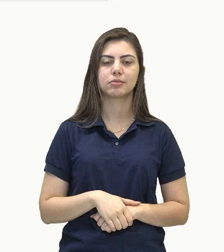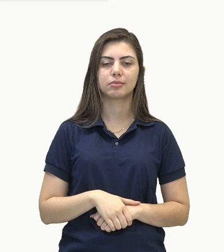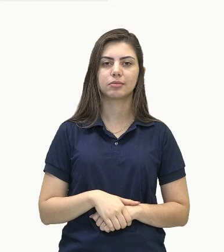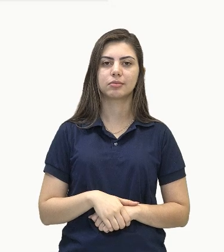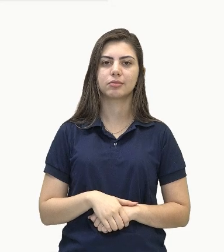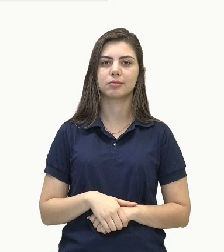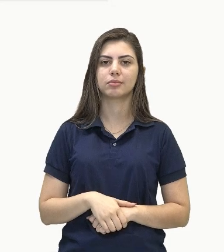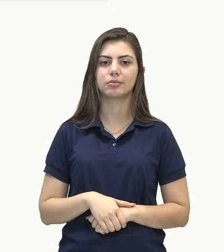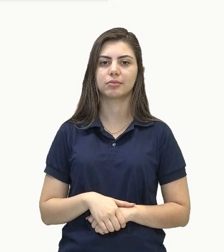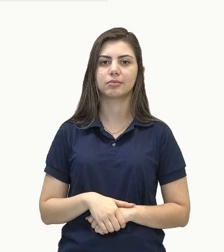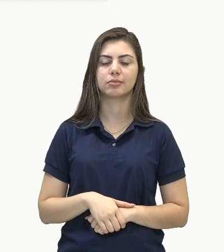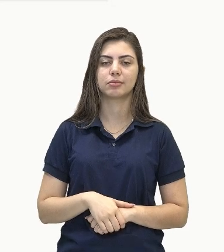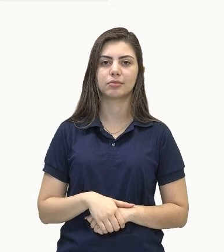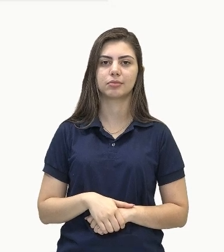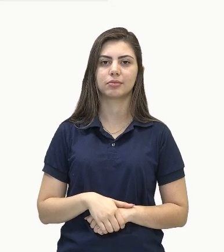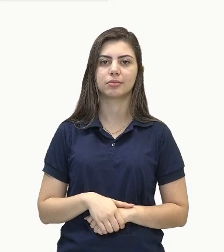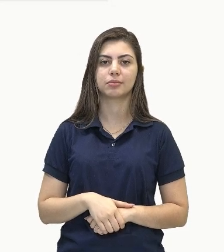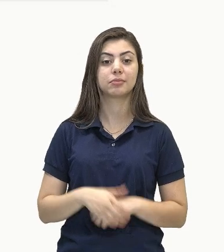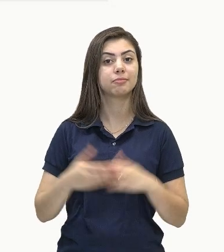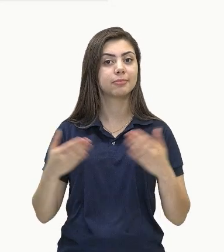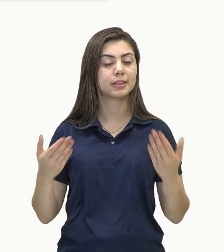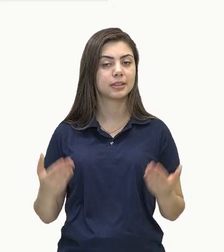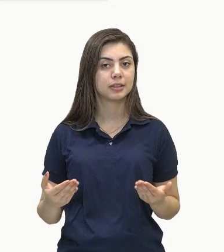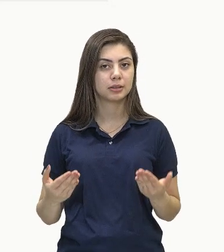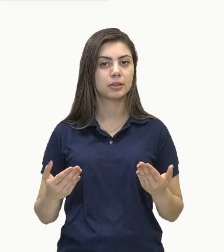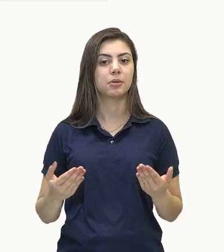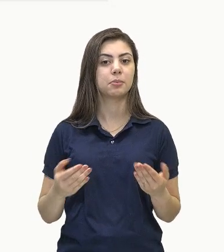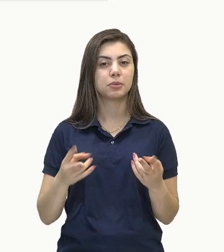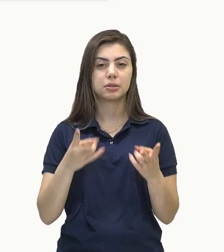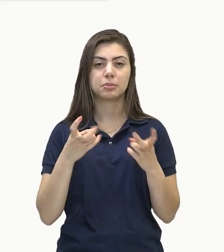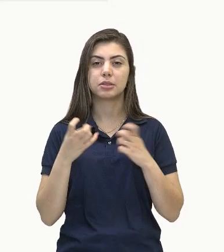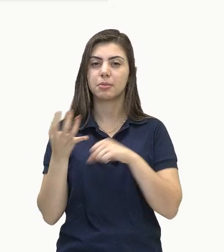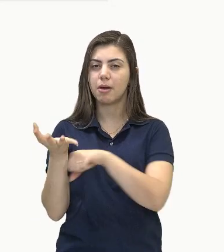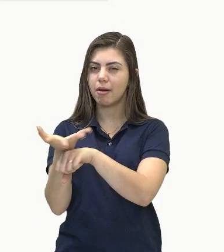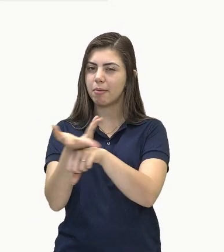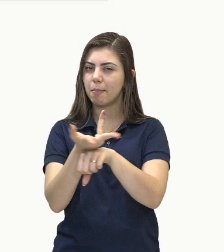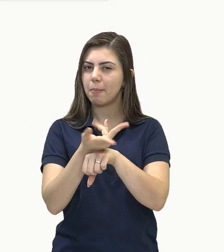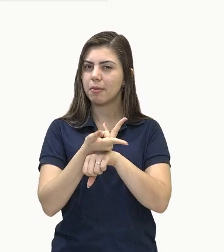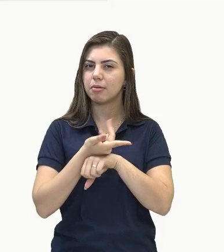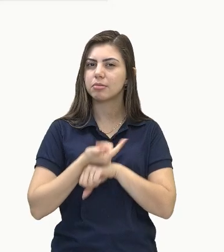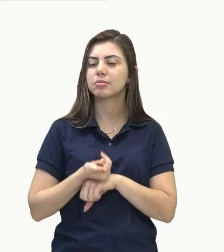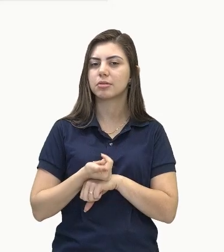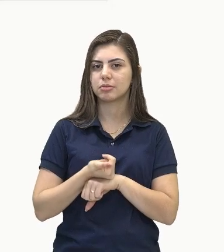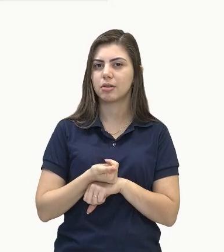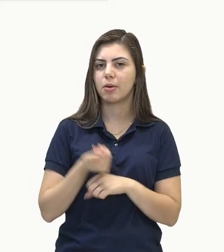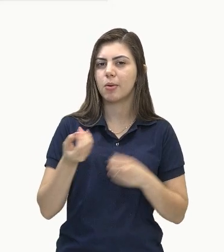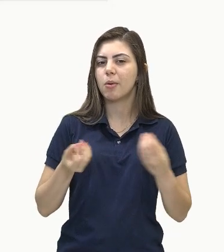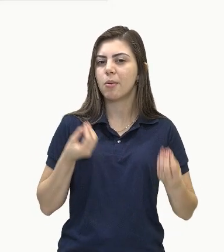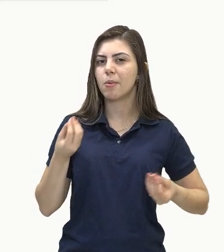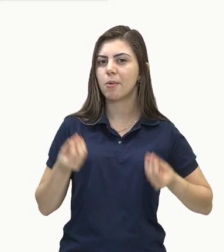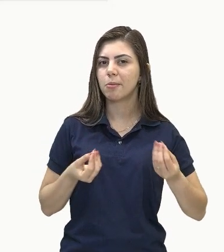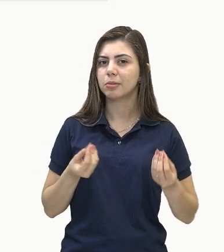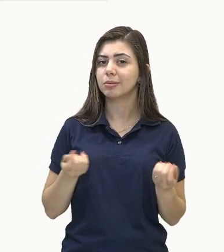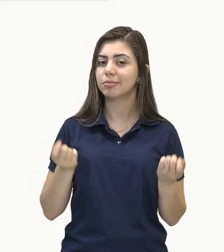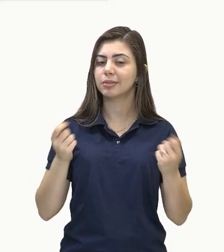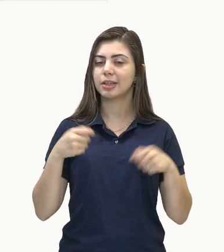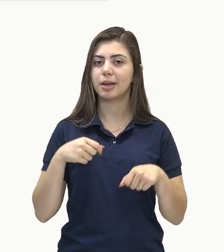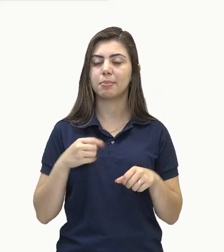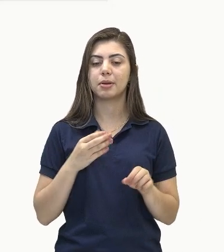que tem credibilidade. Portanto, a persuasão, ela pode ser